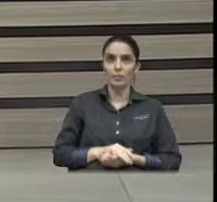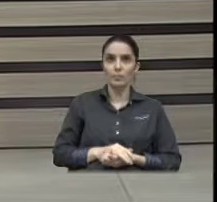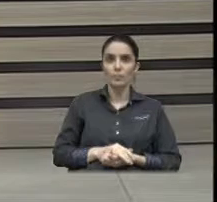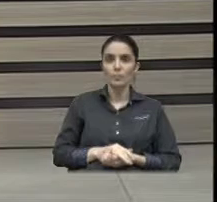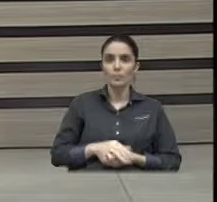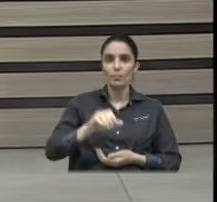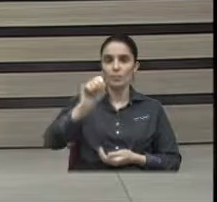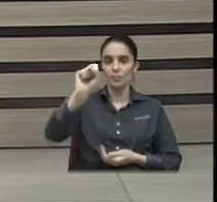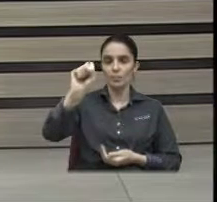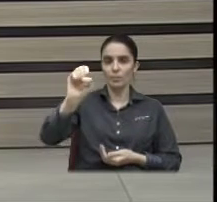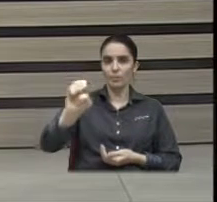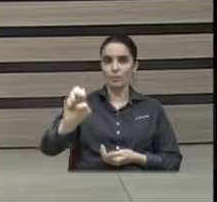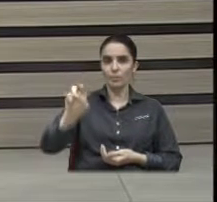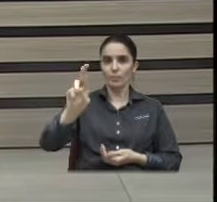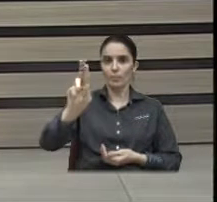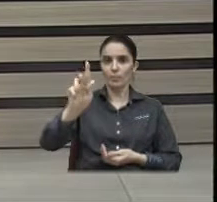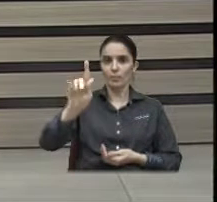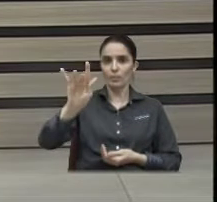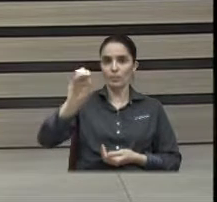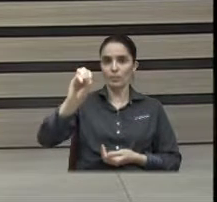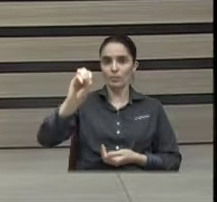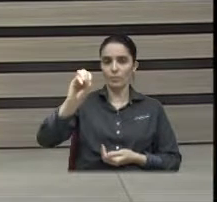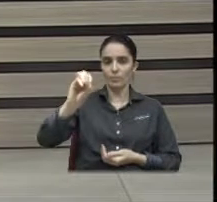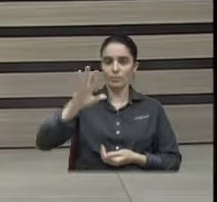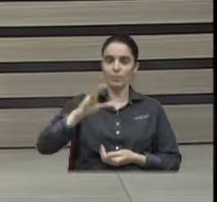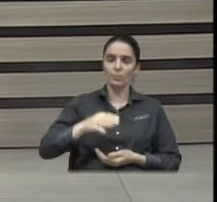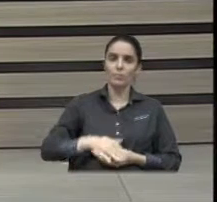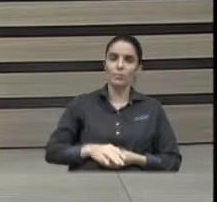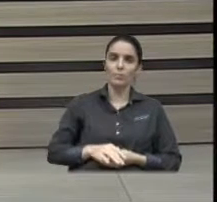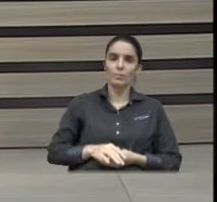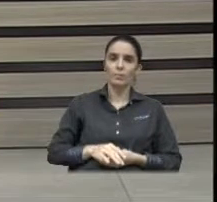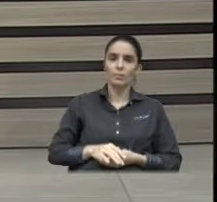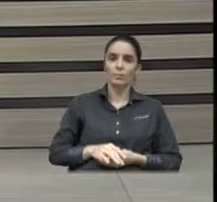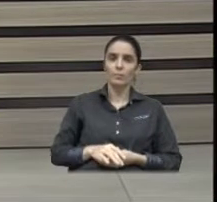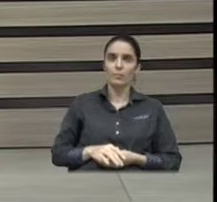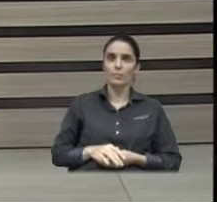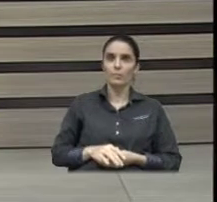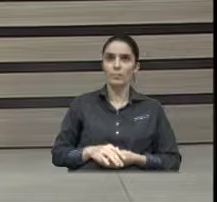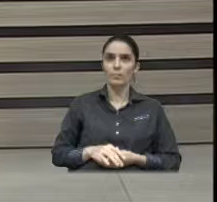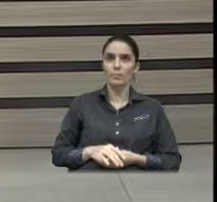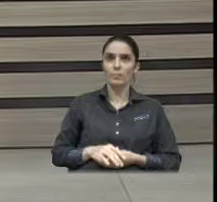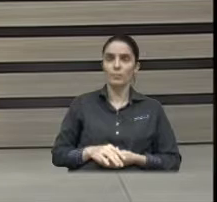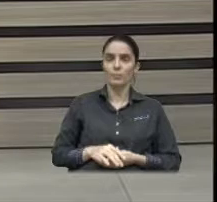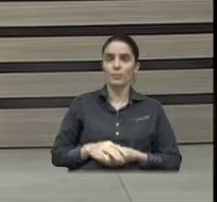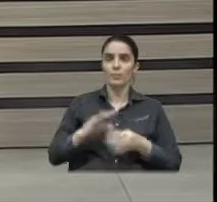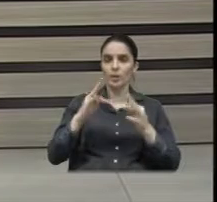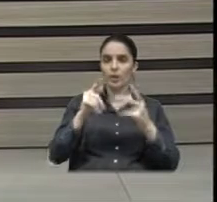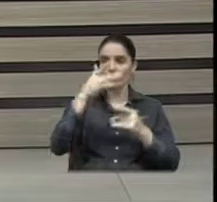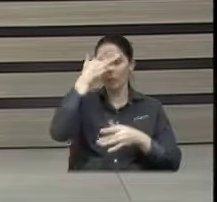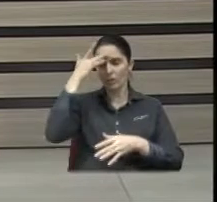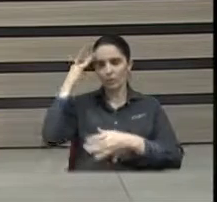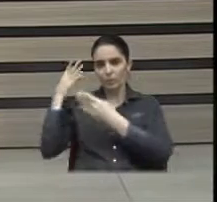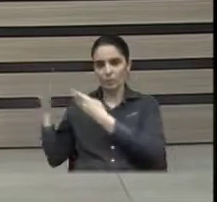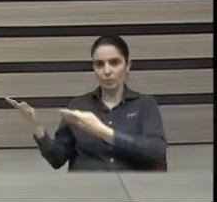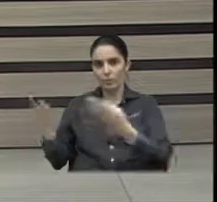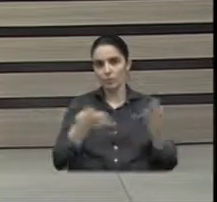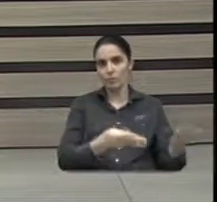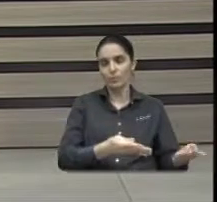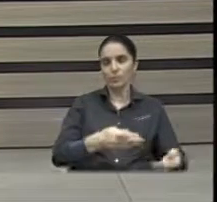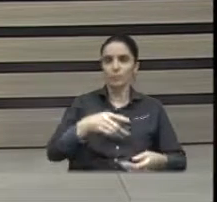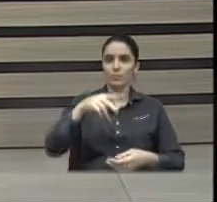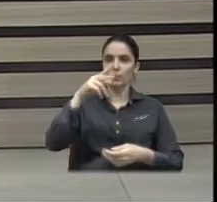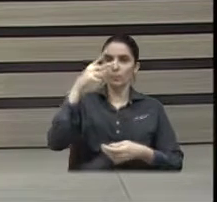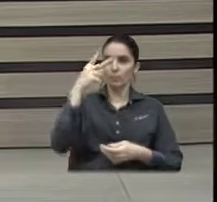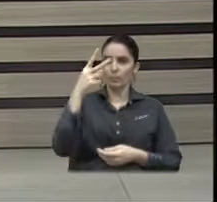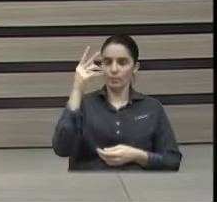Sérgio Lerrer, que é jornalista publicitário do portal Pro Legislativo. Então, todo mundo convidado amanhã, às 2 horas da tarde, aqui